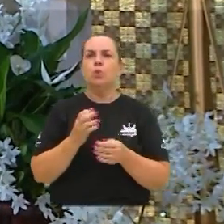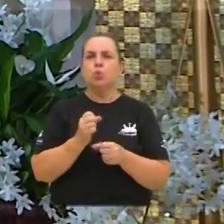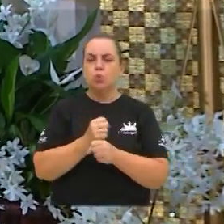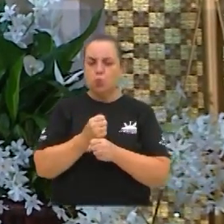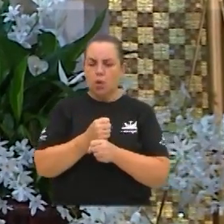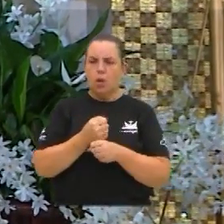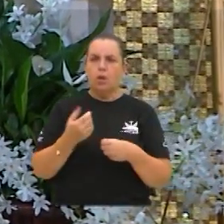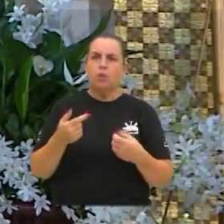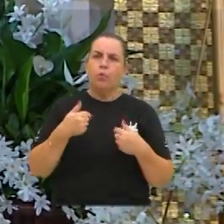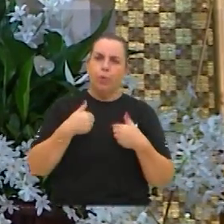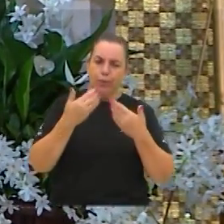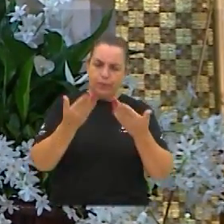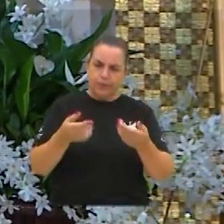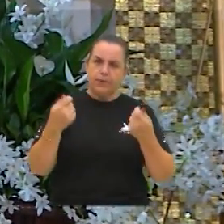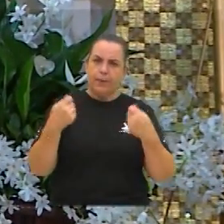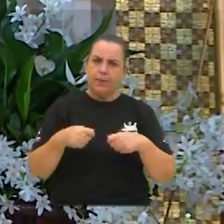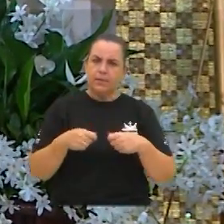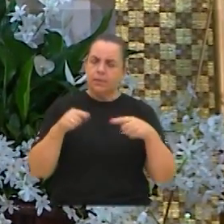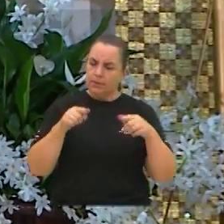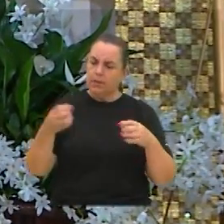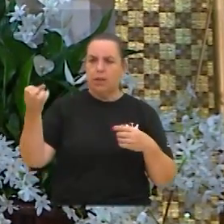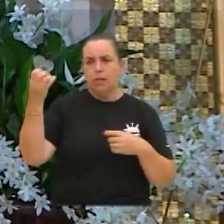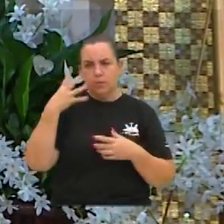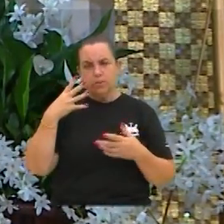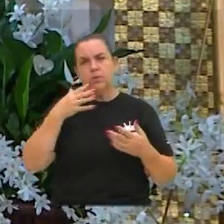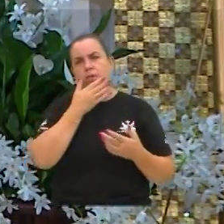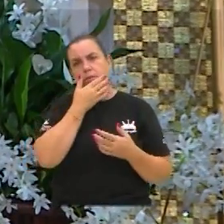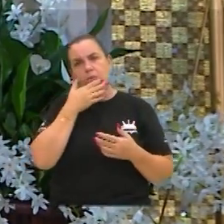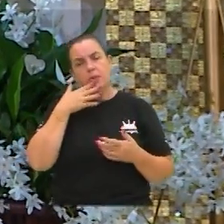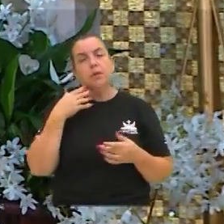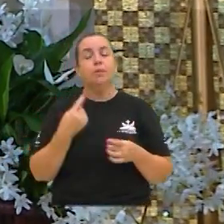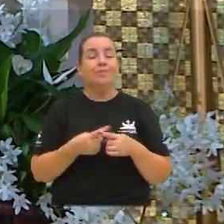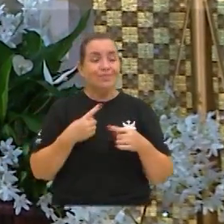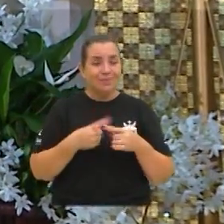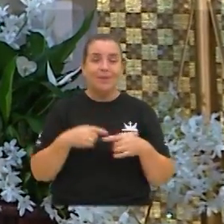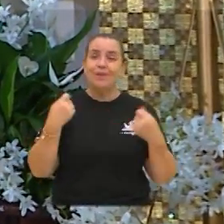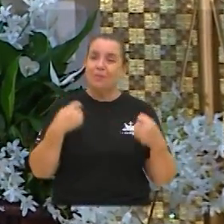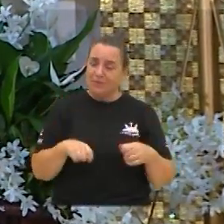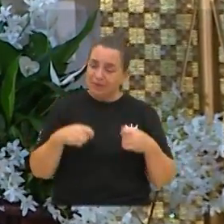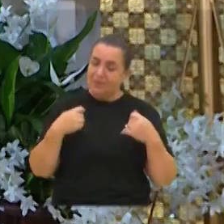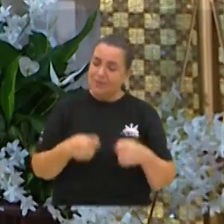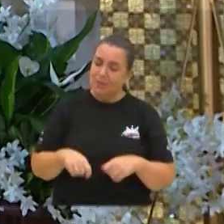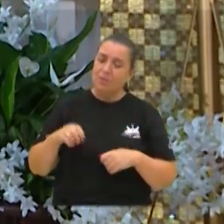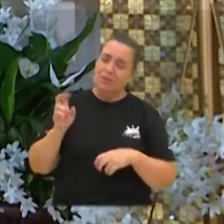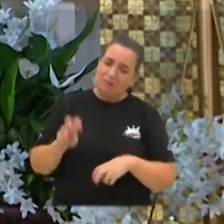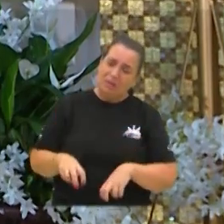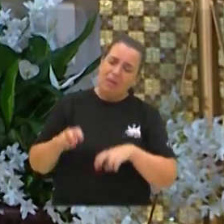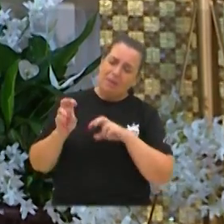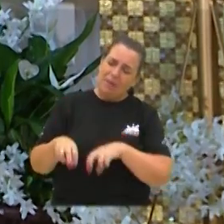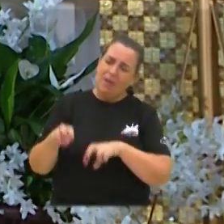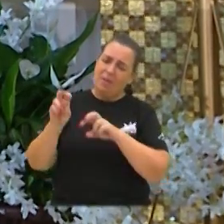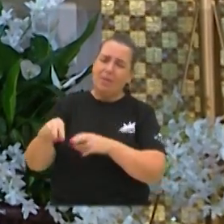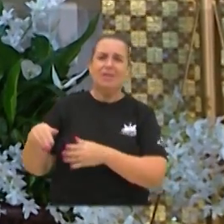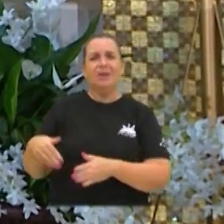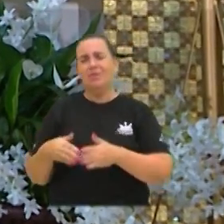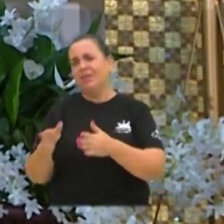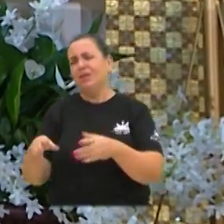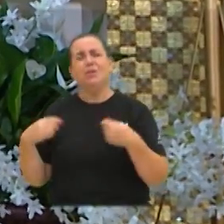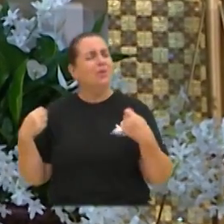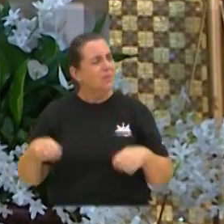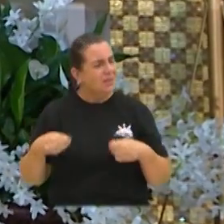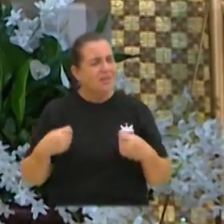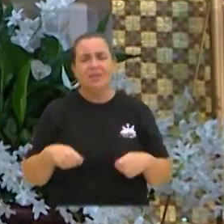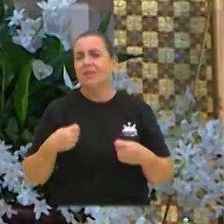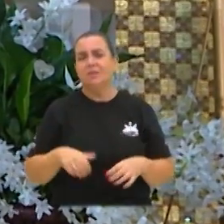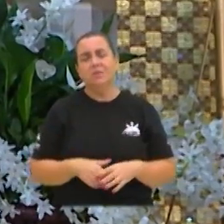e como eu e você precisamos desta luz para percorrer o caminho,